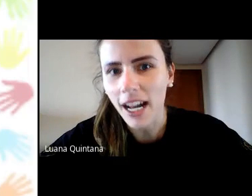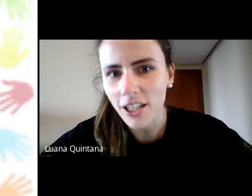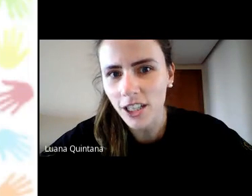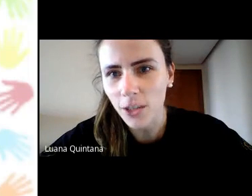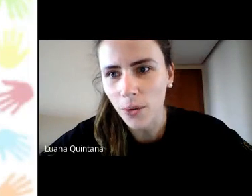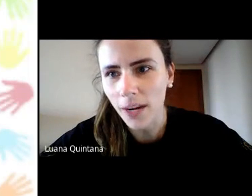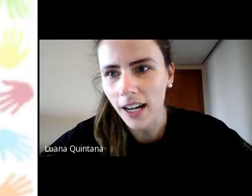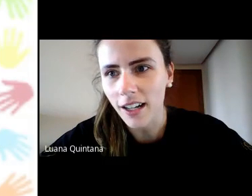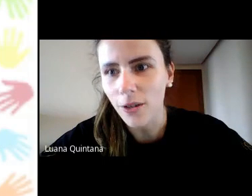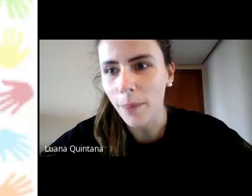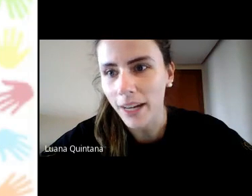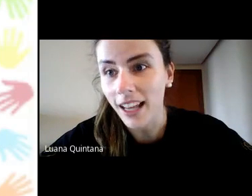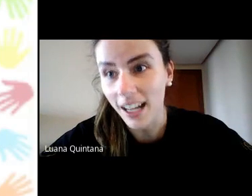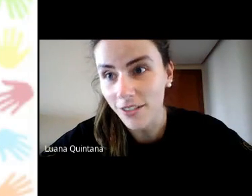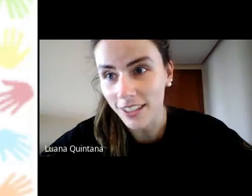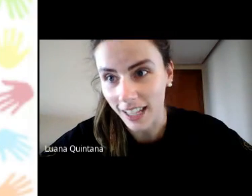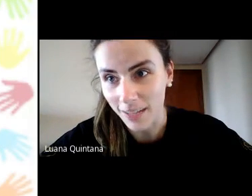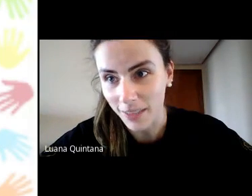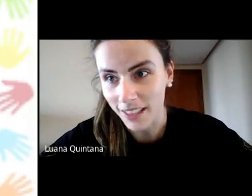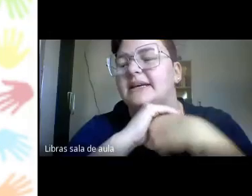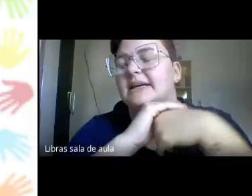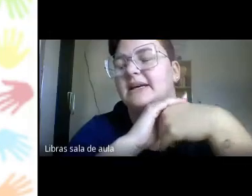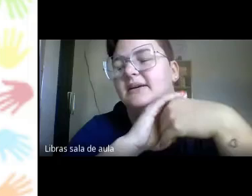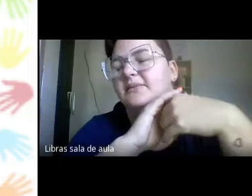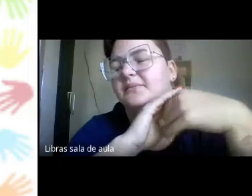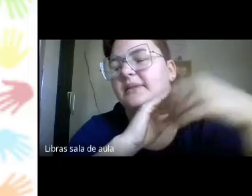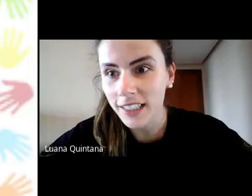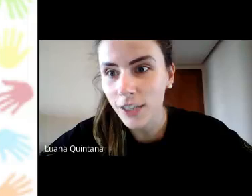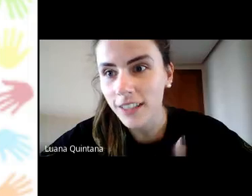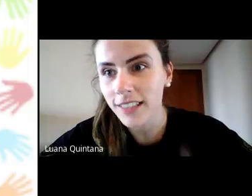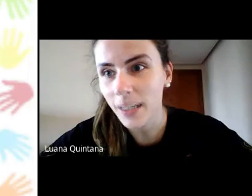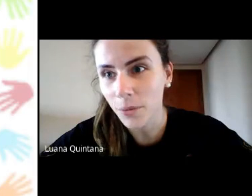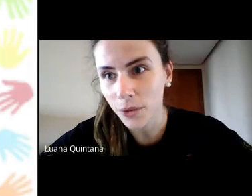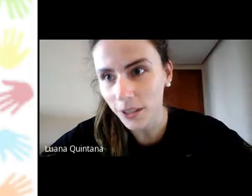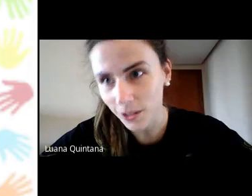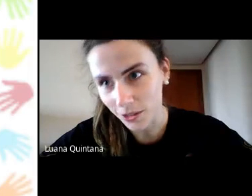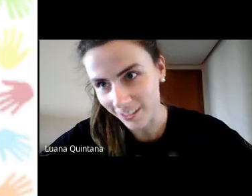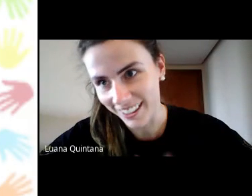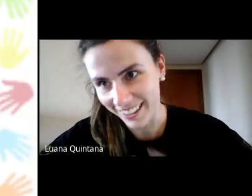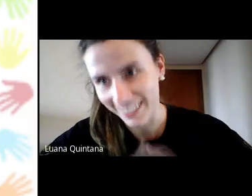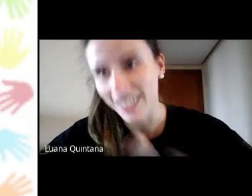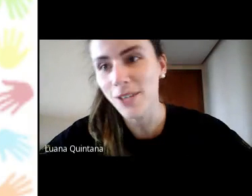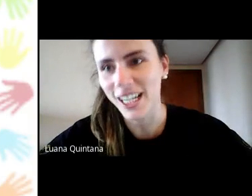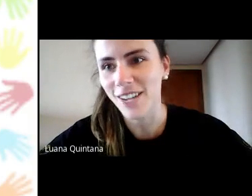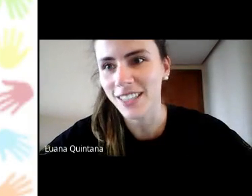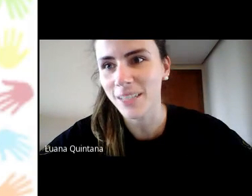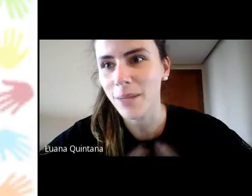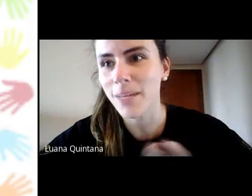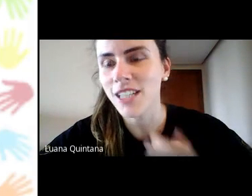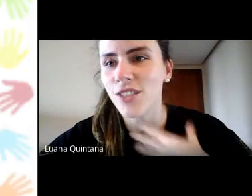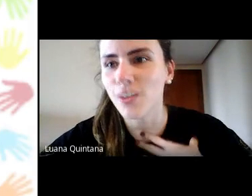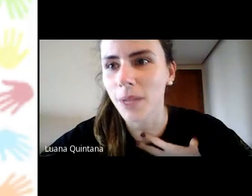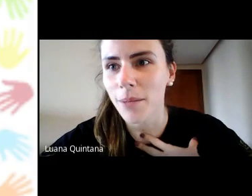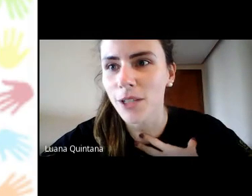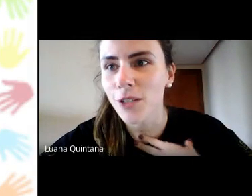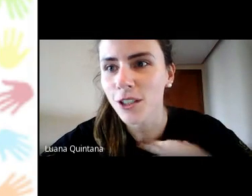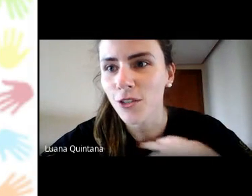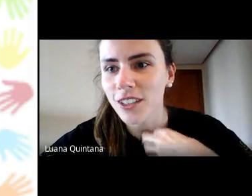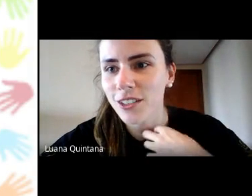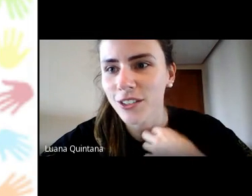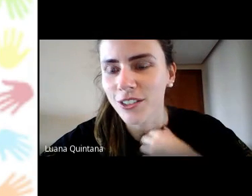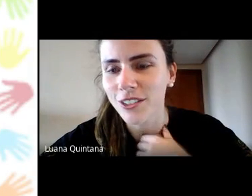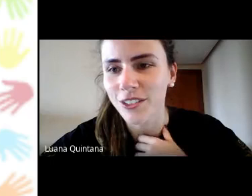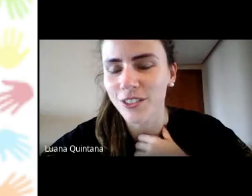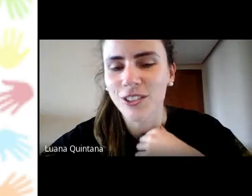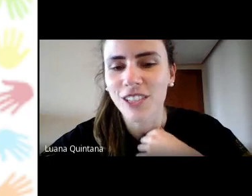a imagem com a palavra, sabe? E uma coisa que eu fazia muito, eu achava também bem difícil para mim quando eu